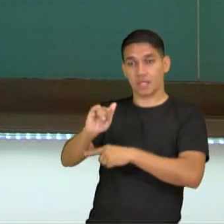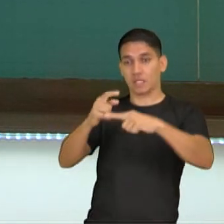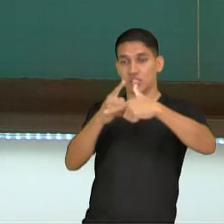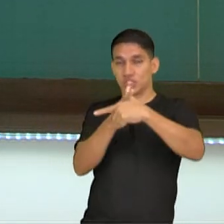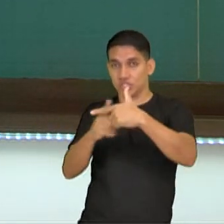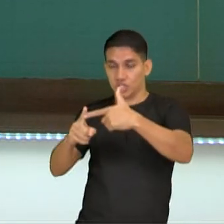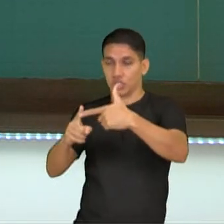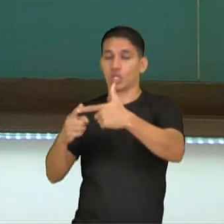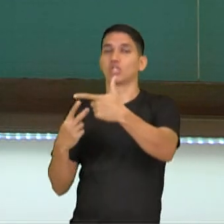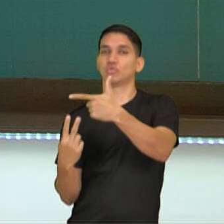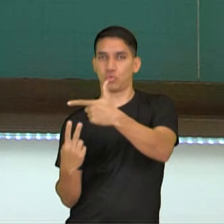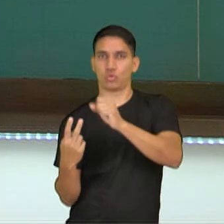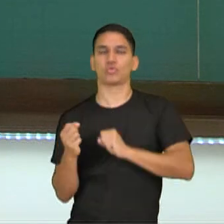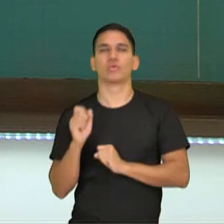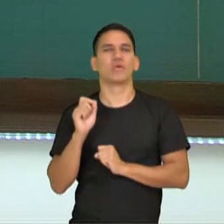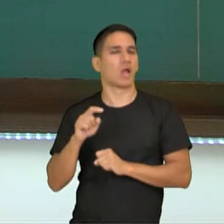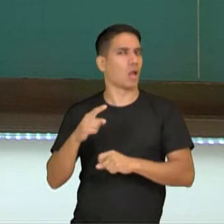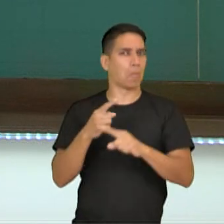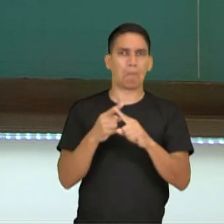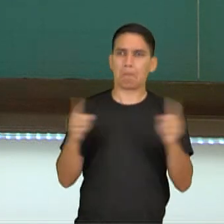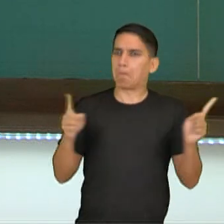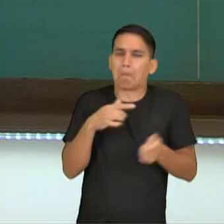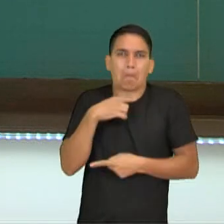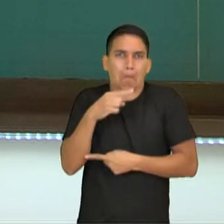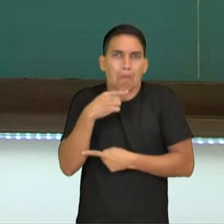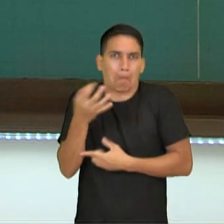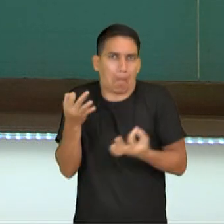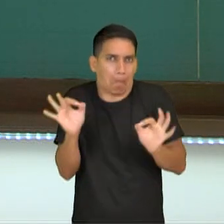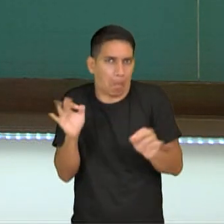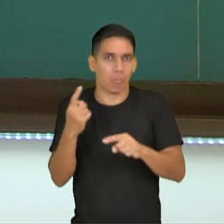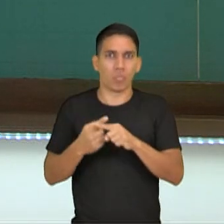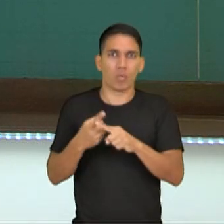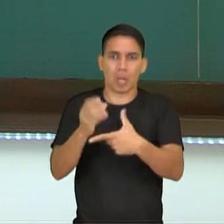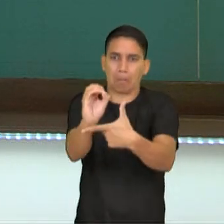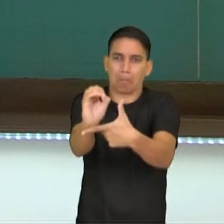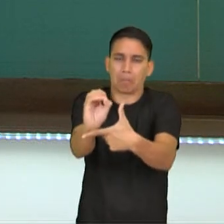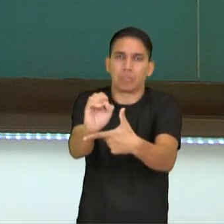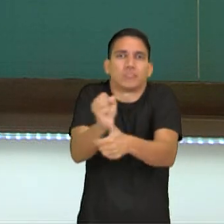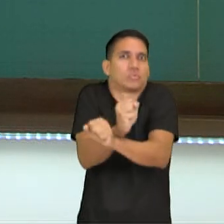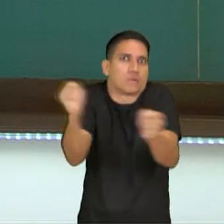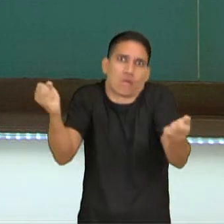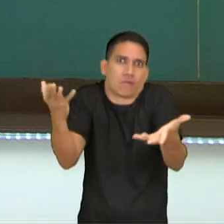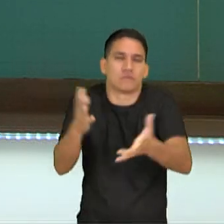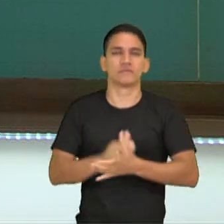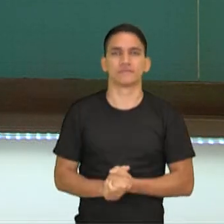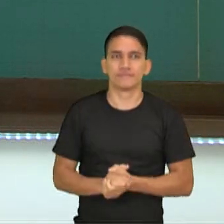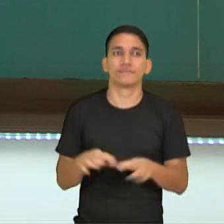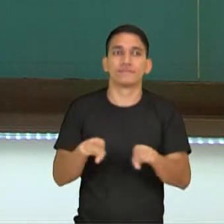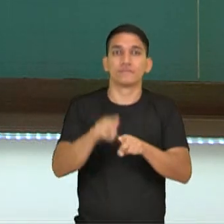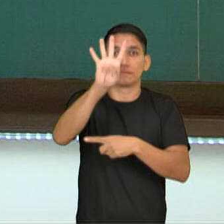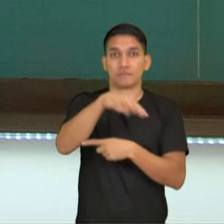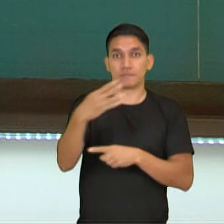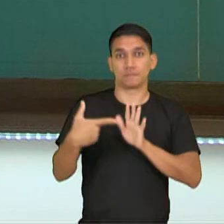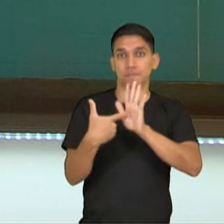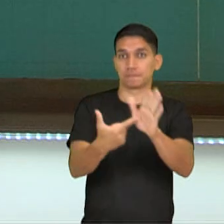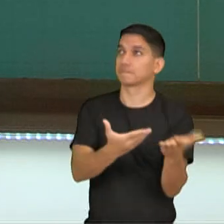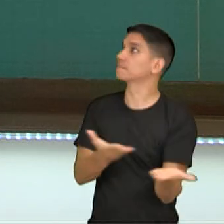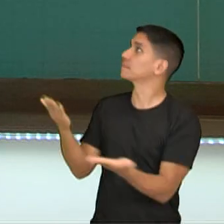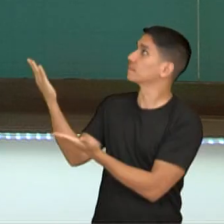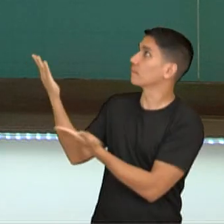existe, ou você pode colocar que não é definida, porque não existe a divisão por zero, tá? E aqui eu trago para